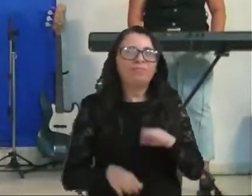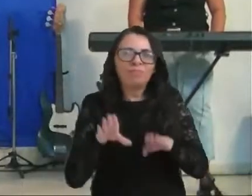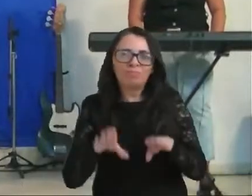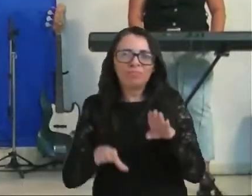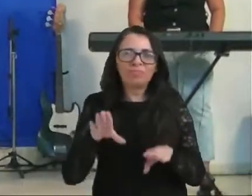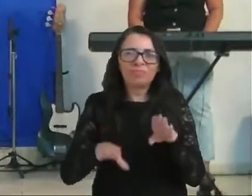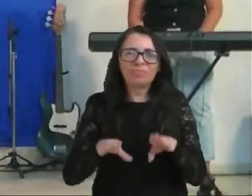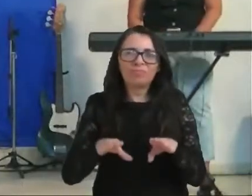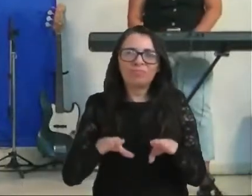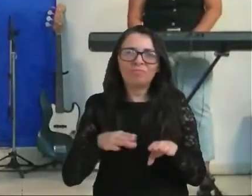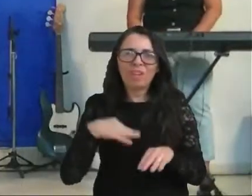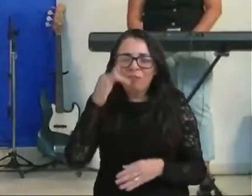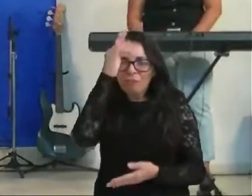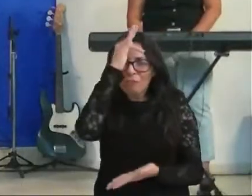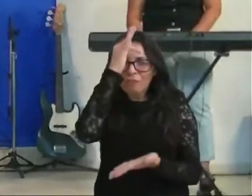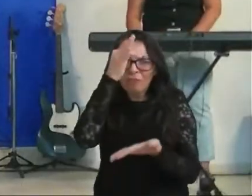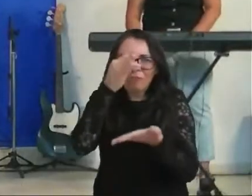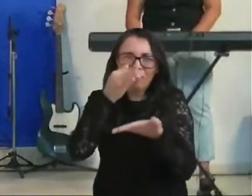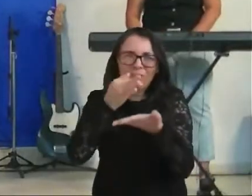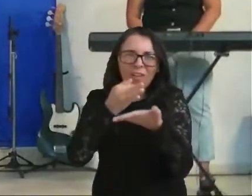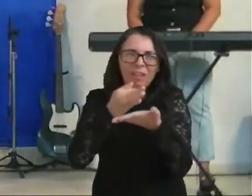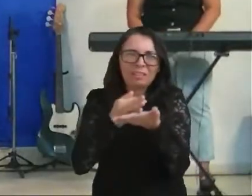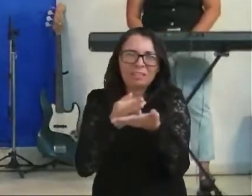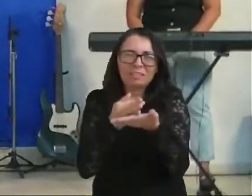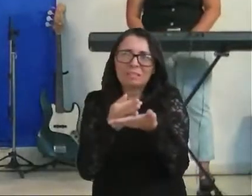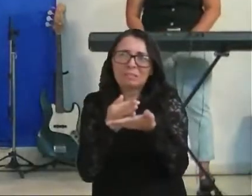é provada,